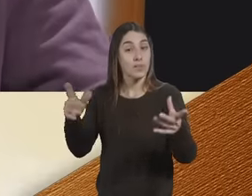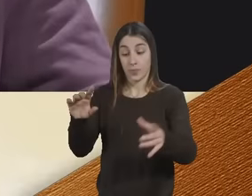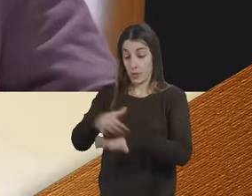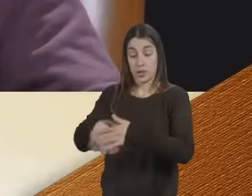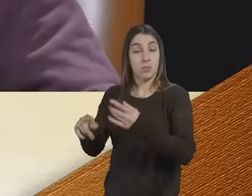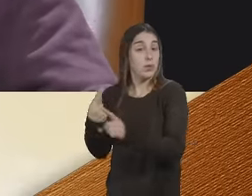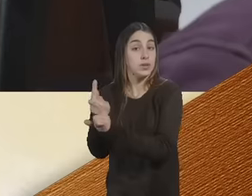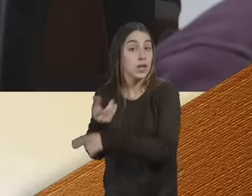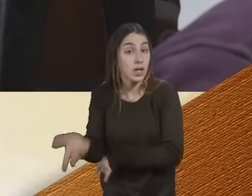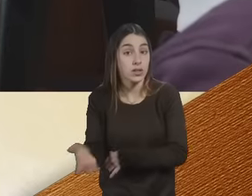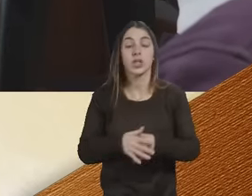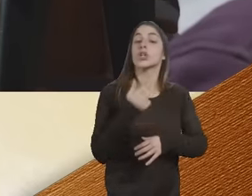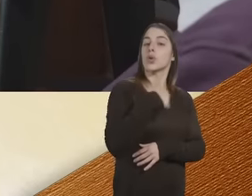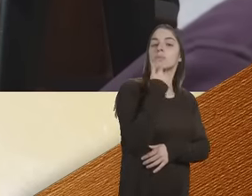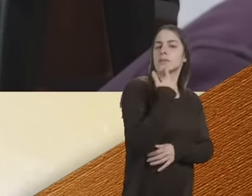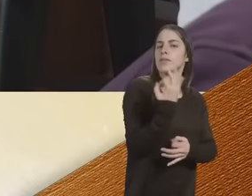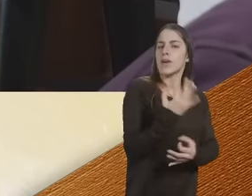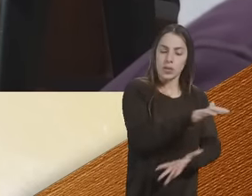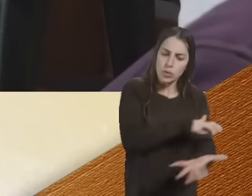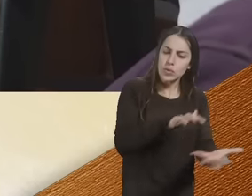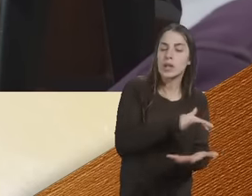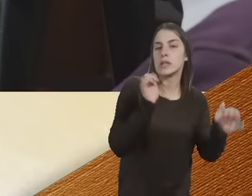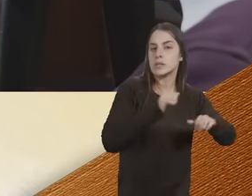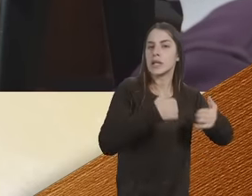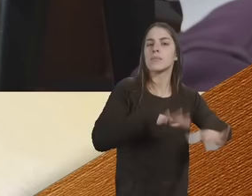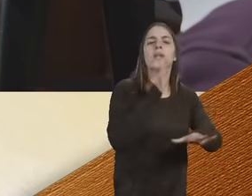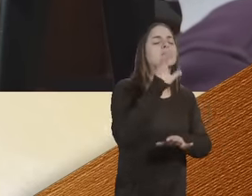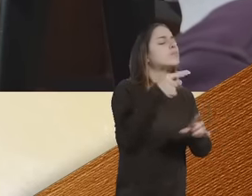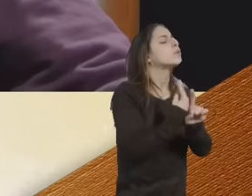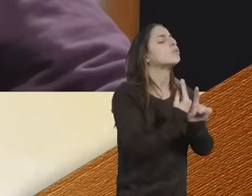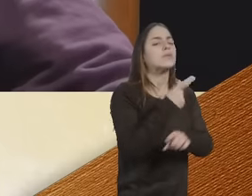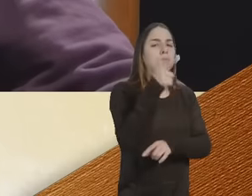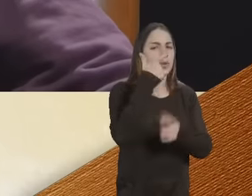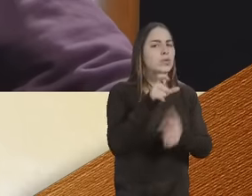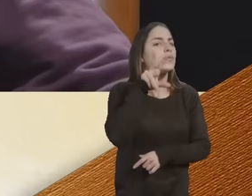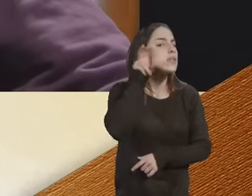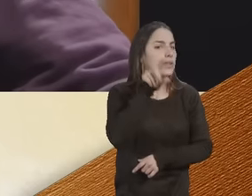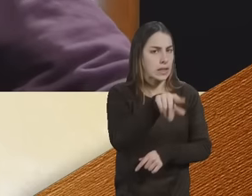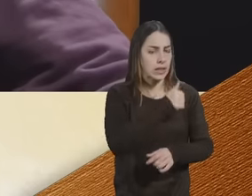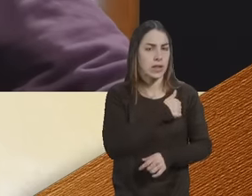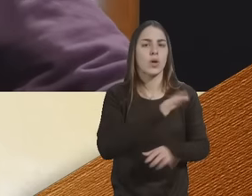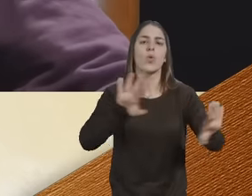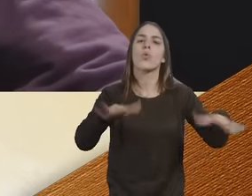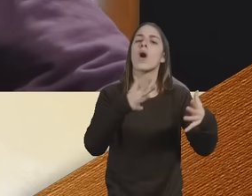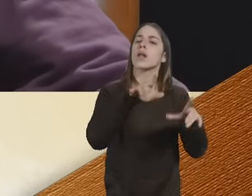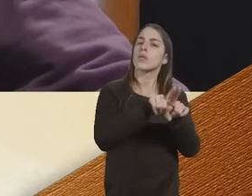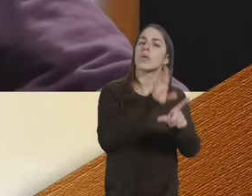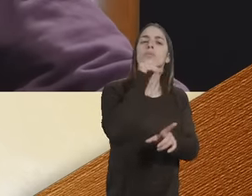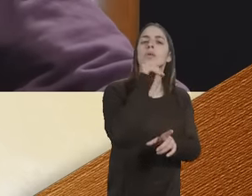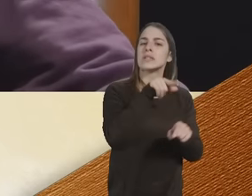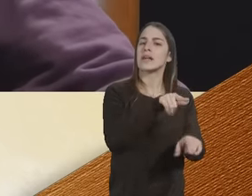destas, Vitor. João, eu percebo que seja revoltante, mas diz uma coisa para os ouvintes lá em casa e tudo. Qual é que achas que é o papel das autoridades neste